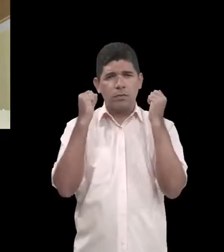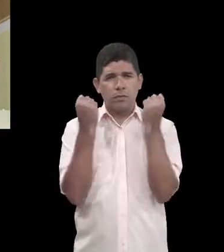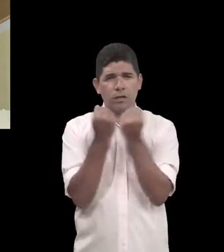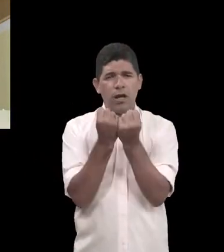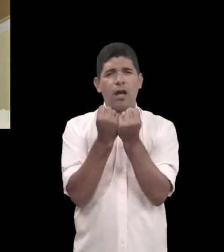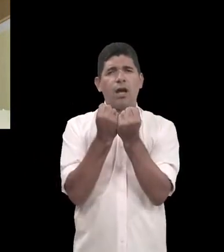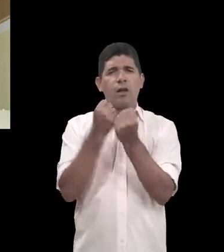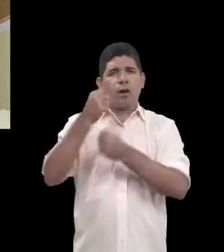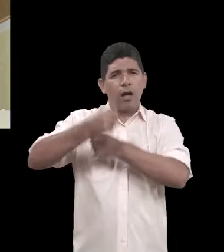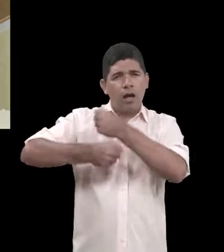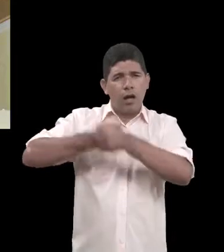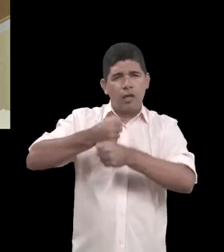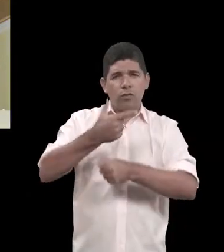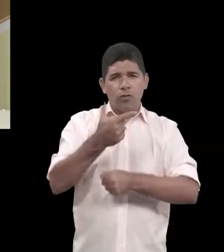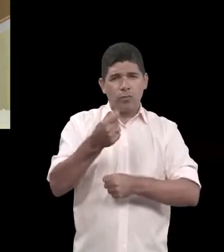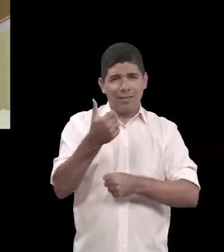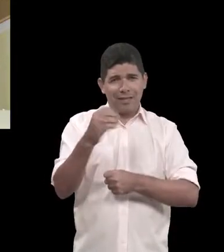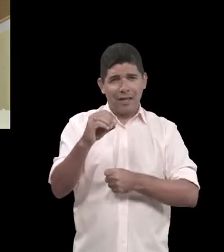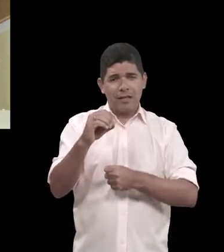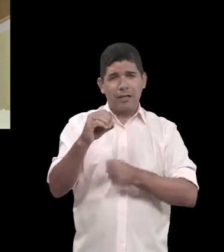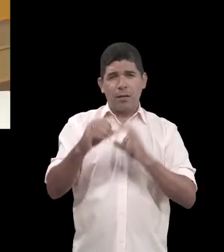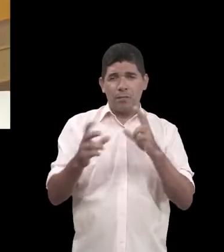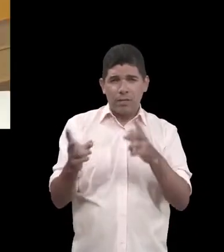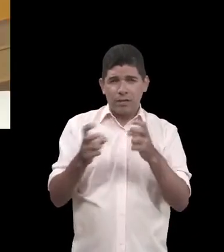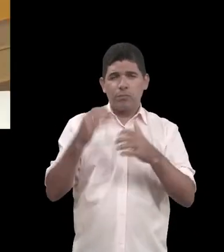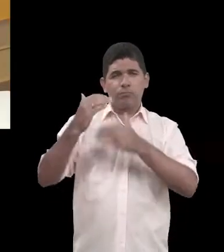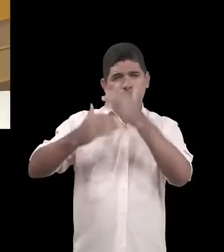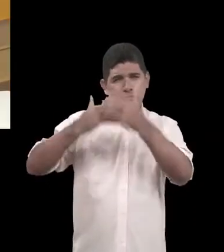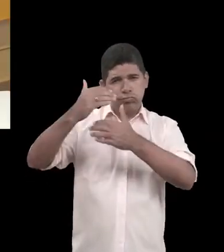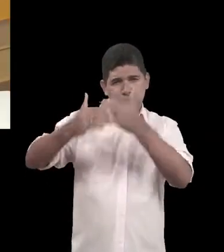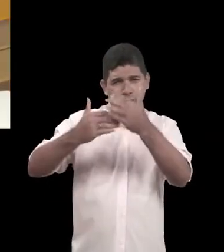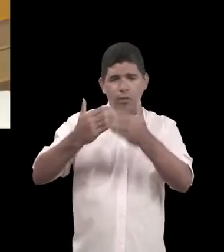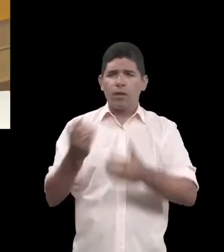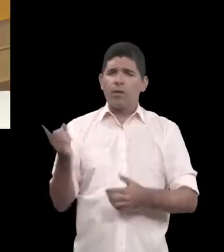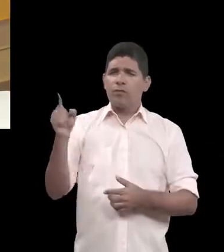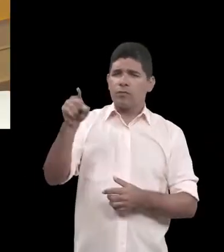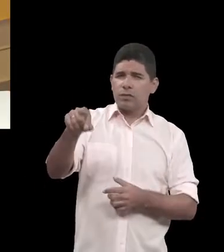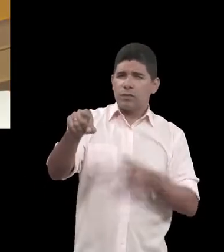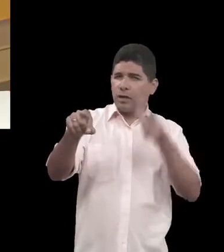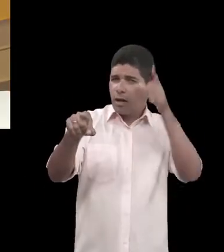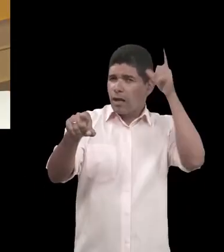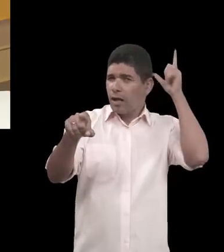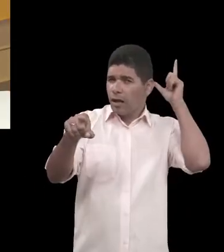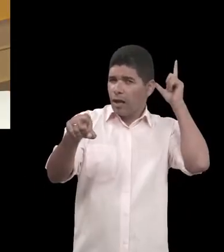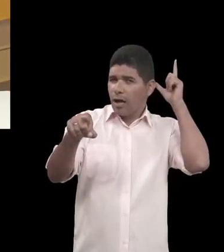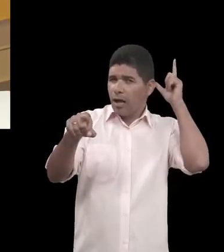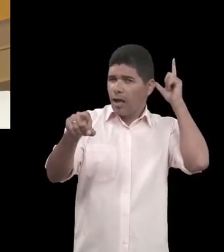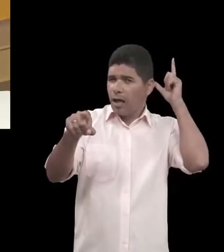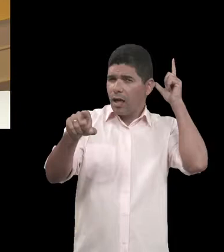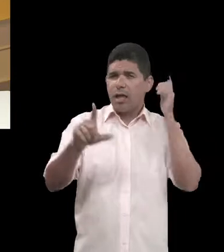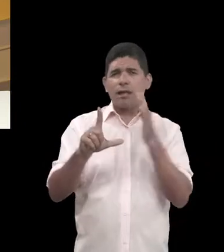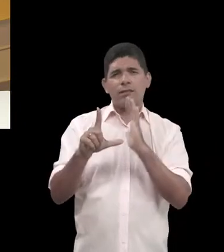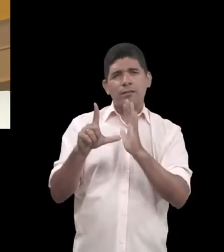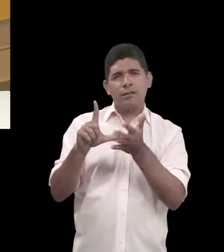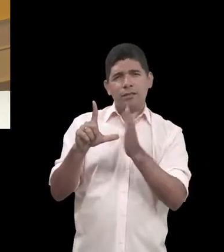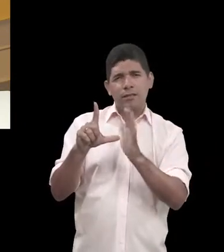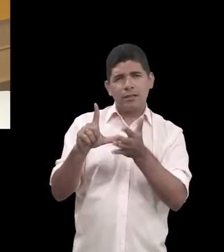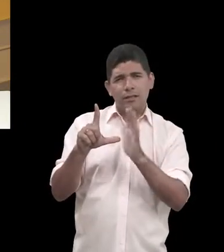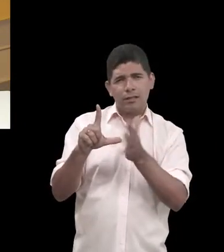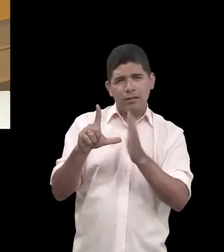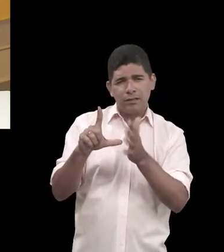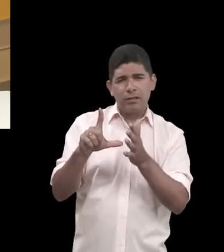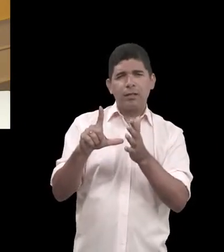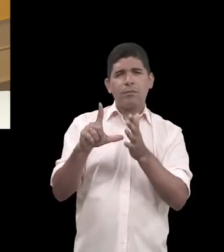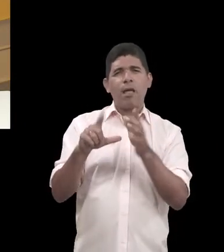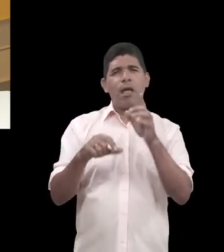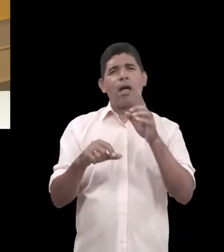evolução nisso já. Lara, letras, a Libras é para o sistema brasileiro, né? Uhum. E outros